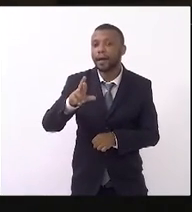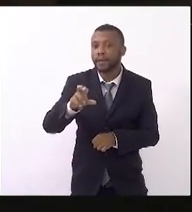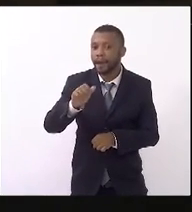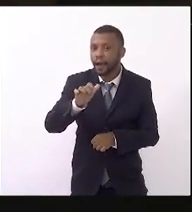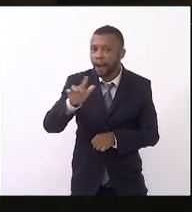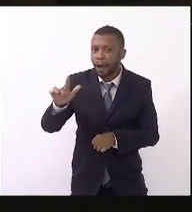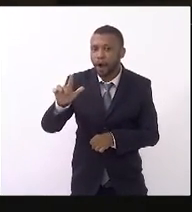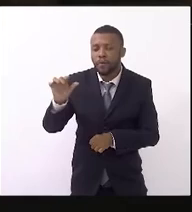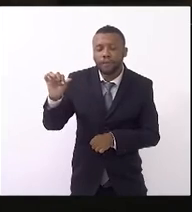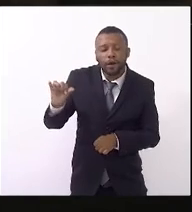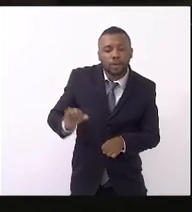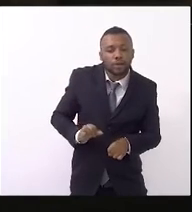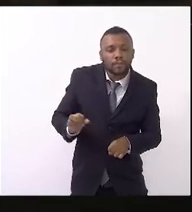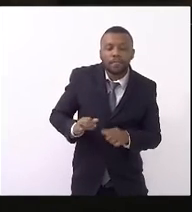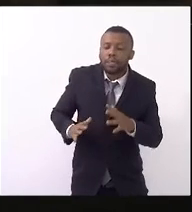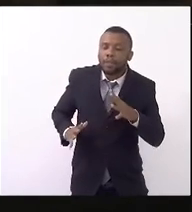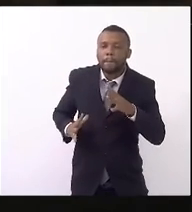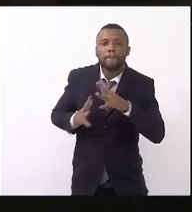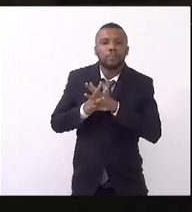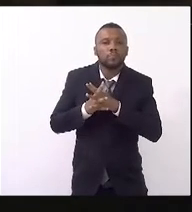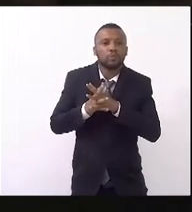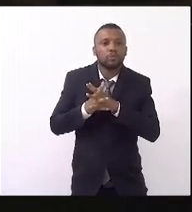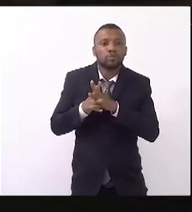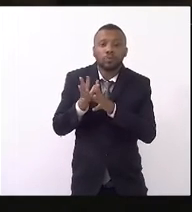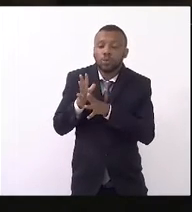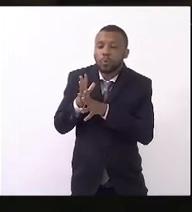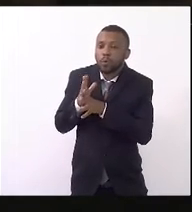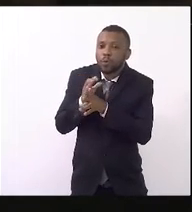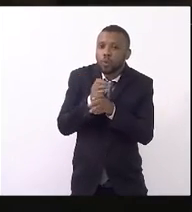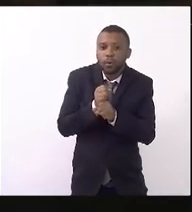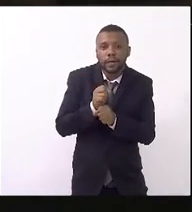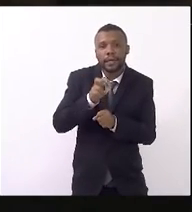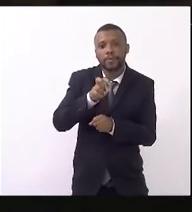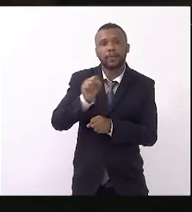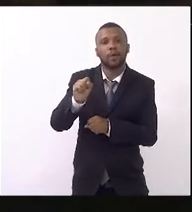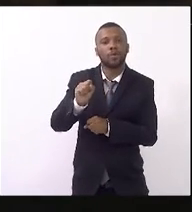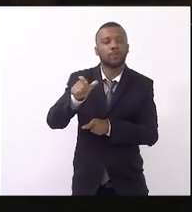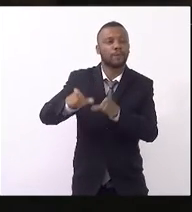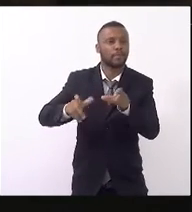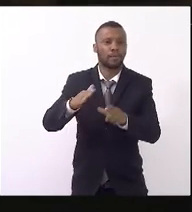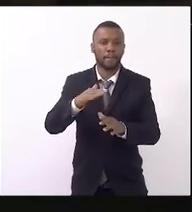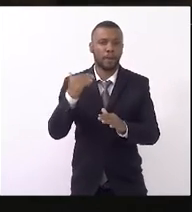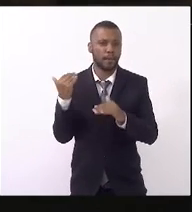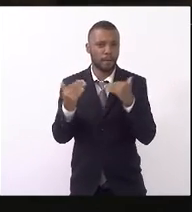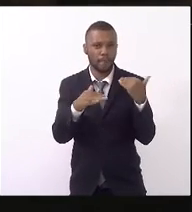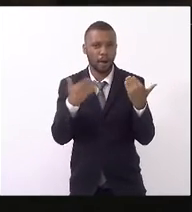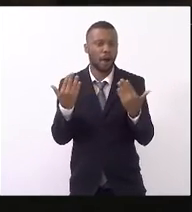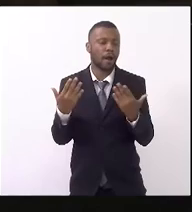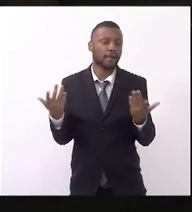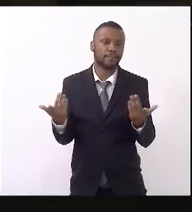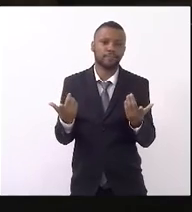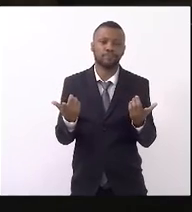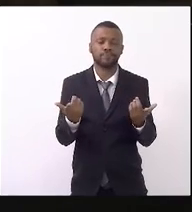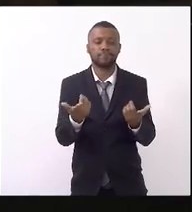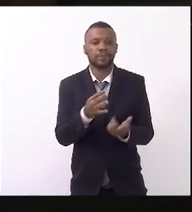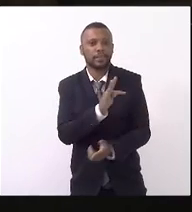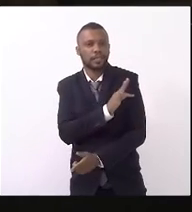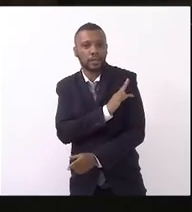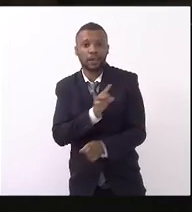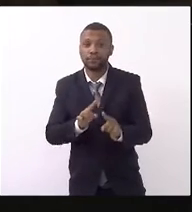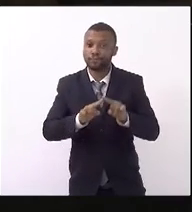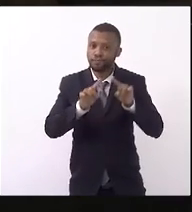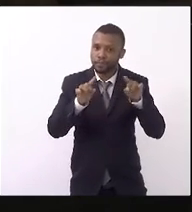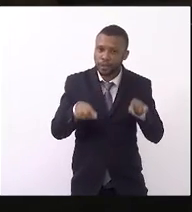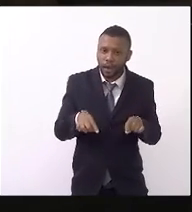sofreu, com 58 mortes, e técnicos de universidades estiveram